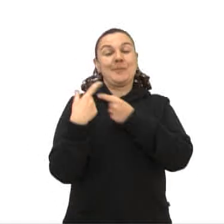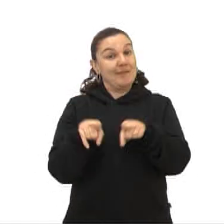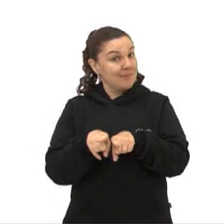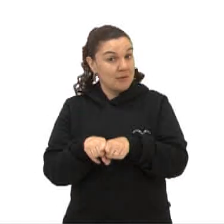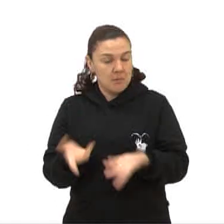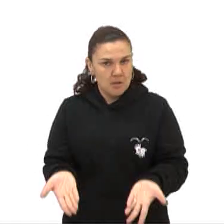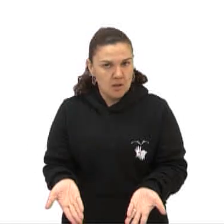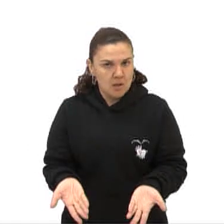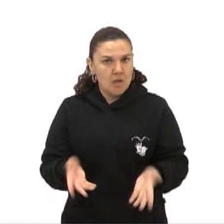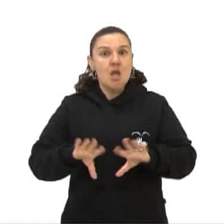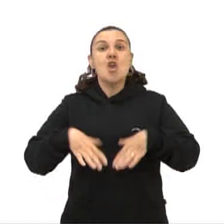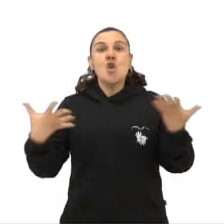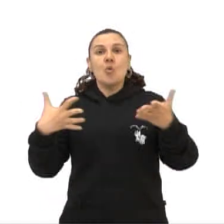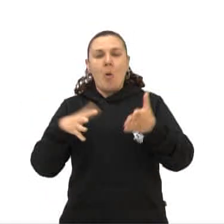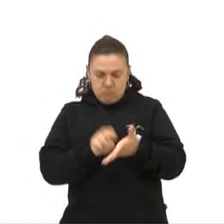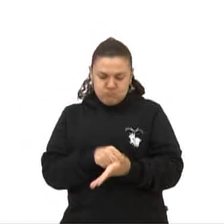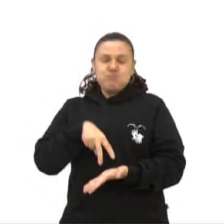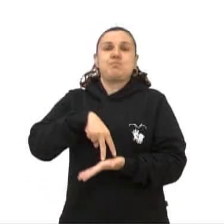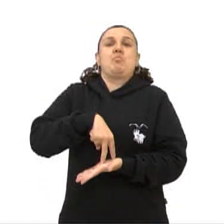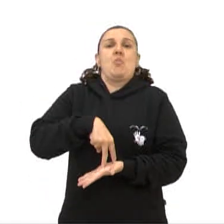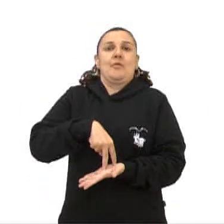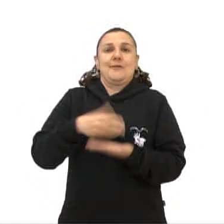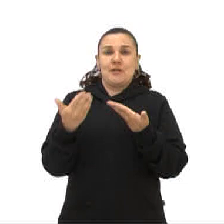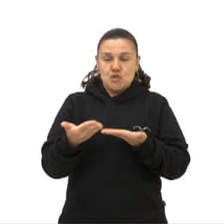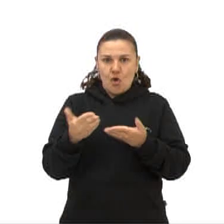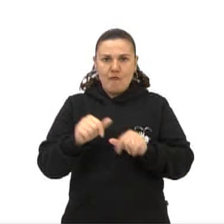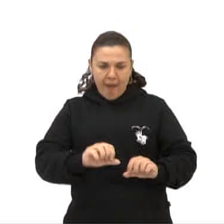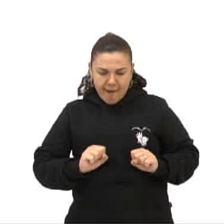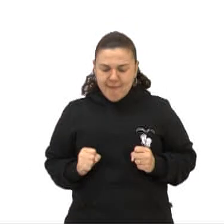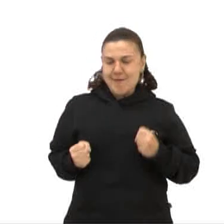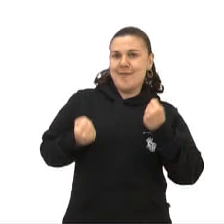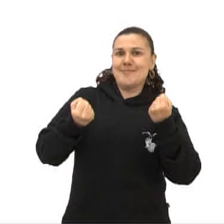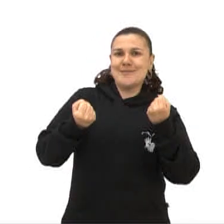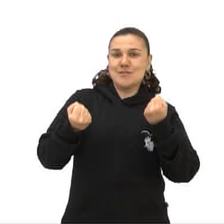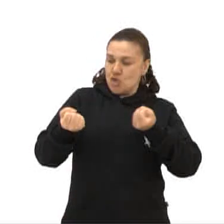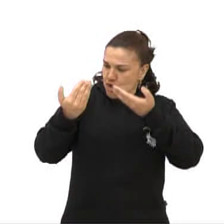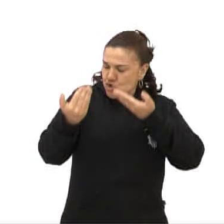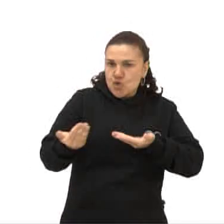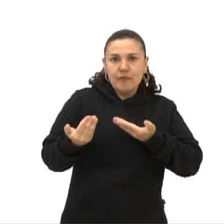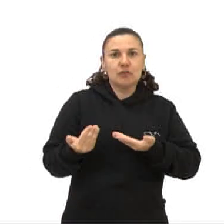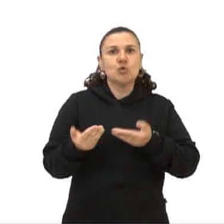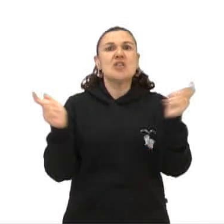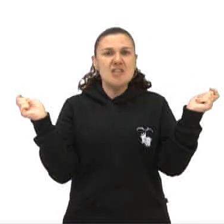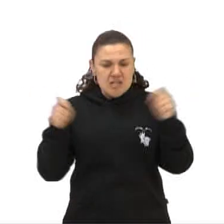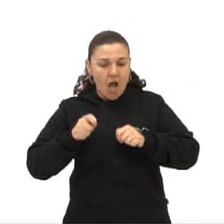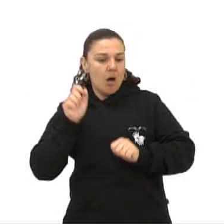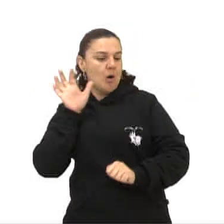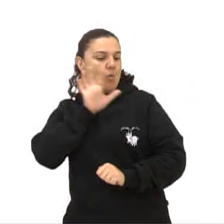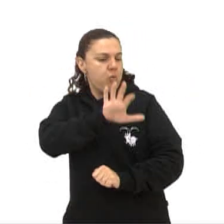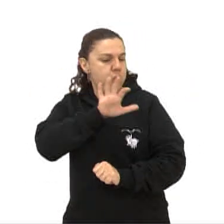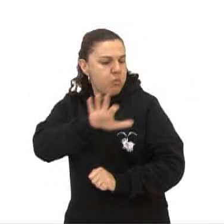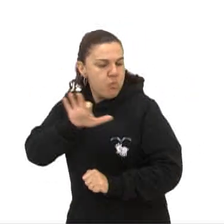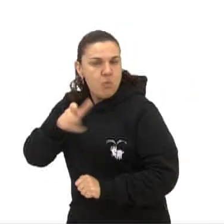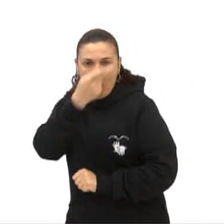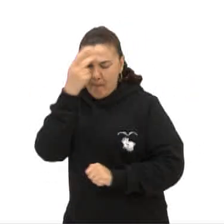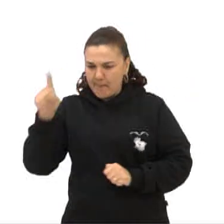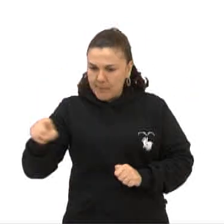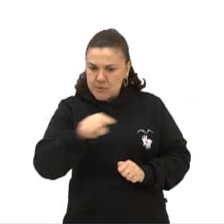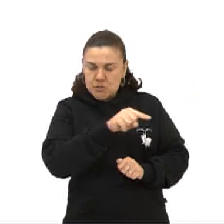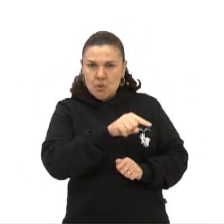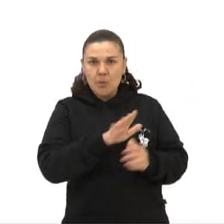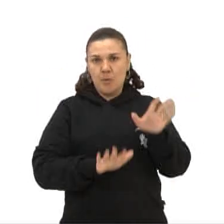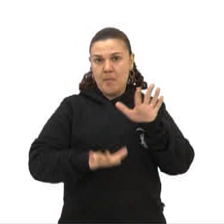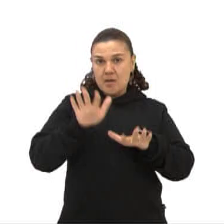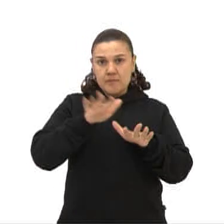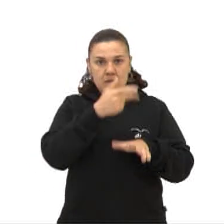que é o poder do jovem? Sua energia, sua juventude, sua capacidade de influenciar os outros. Porque talvez quando vem um